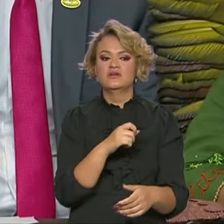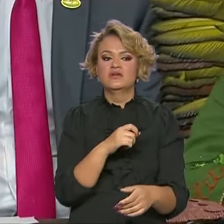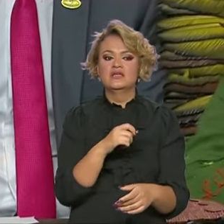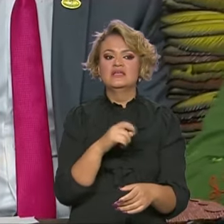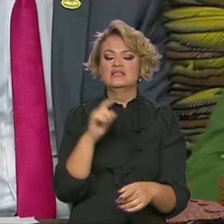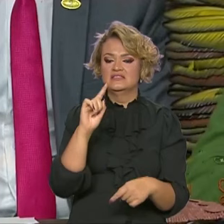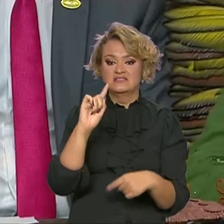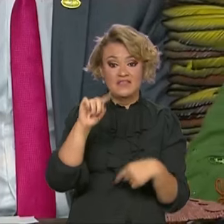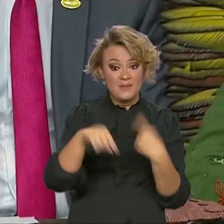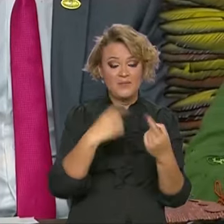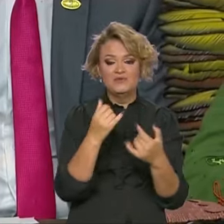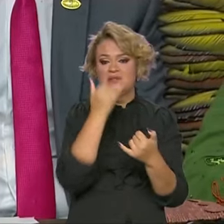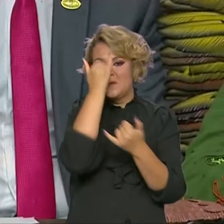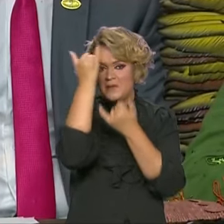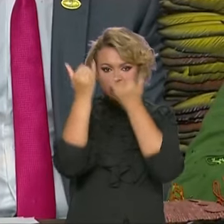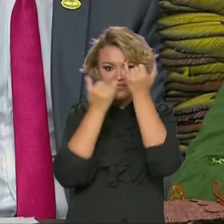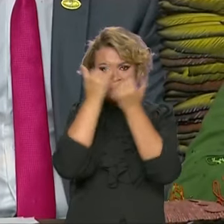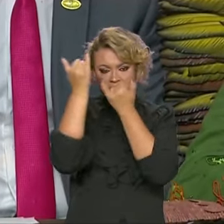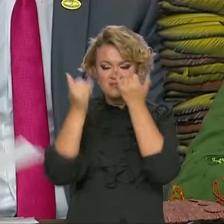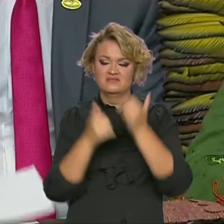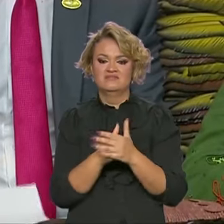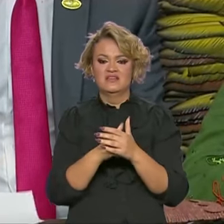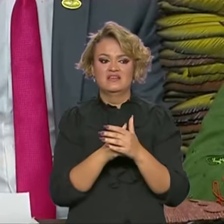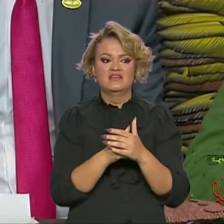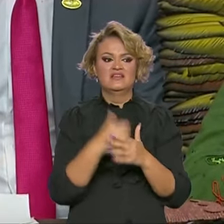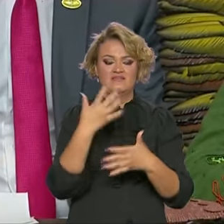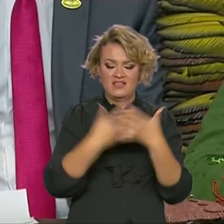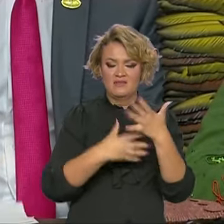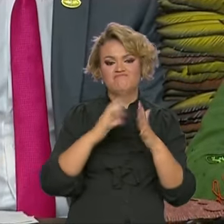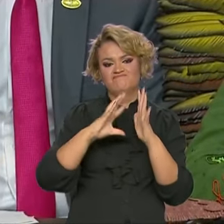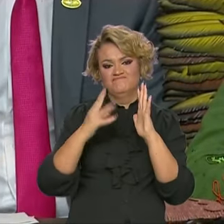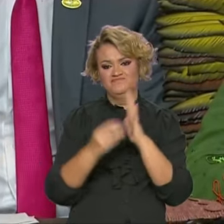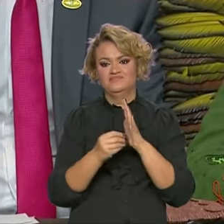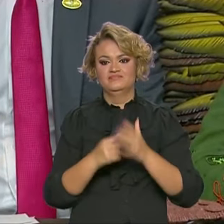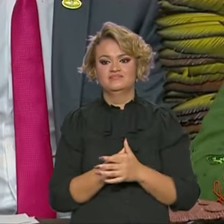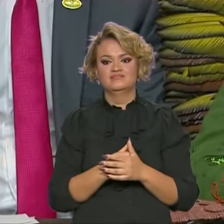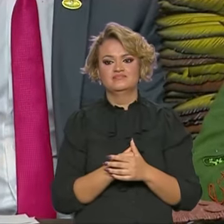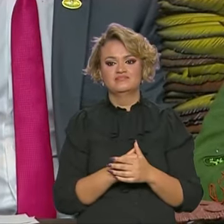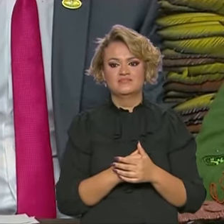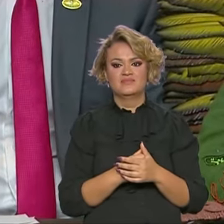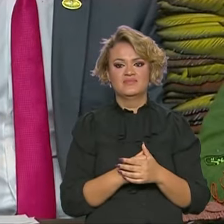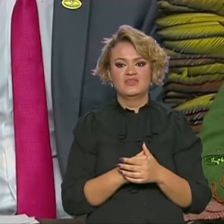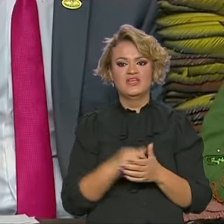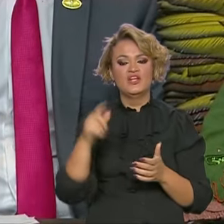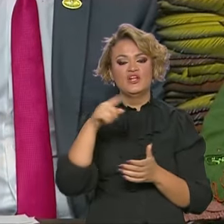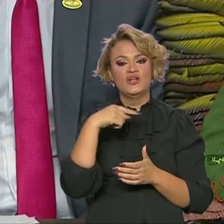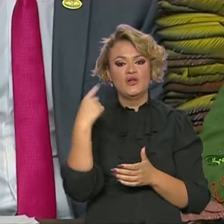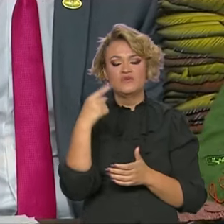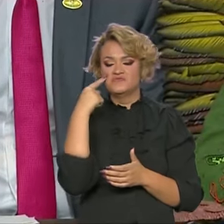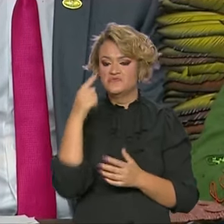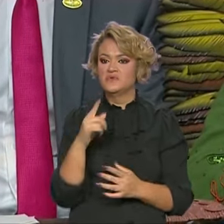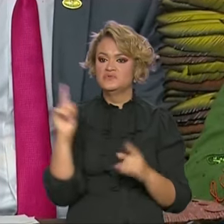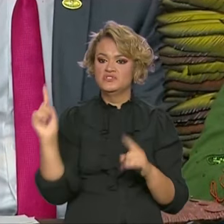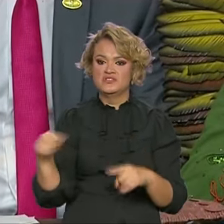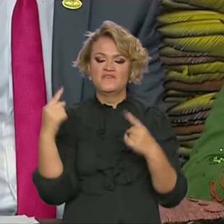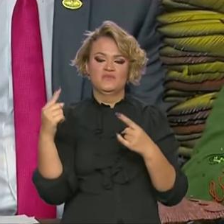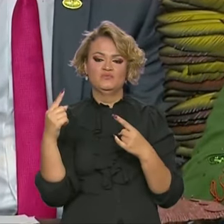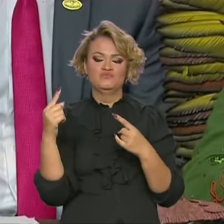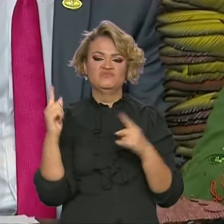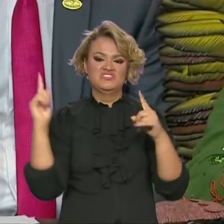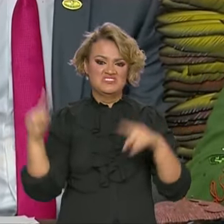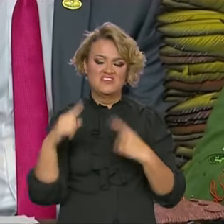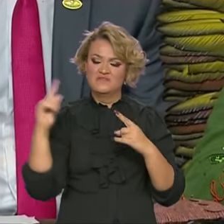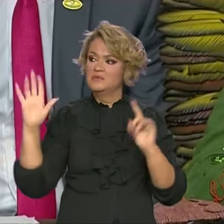consequências nefastas que extrapolam a Amazônia. Estamos diante de um desafio social